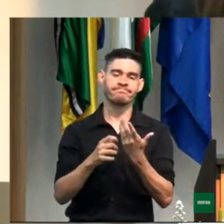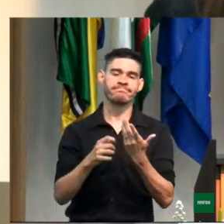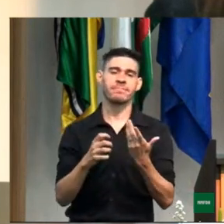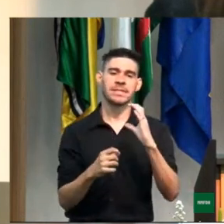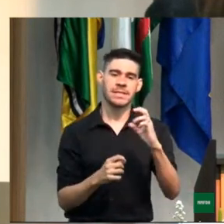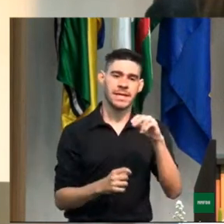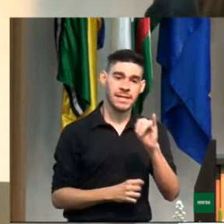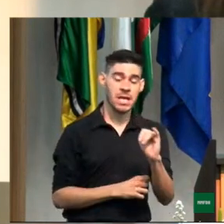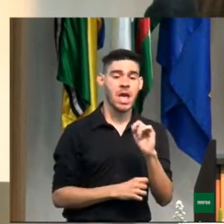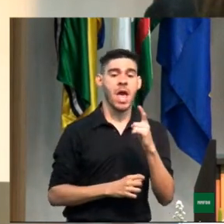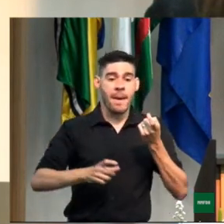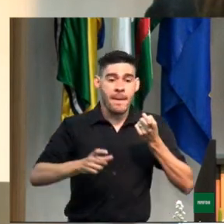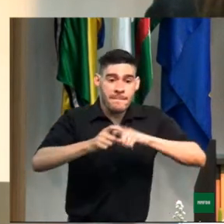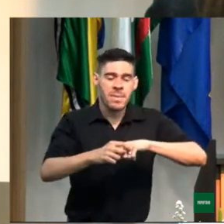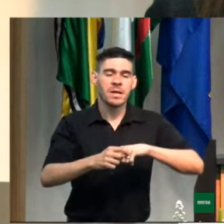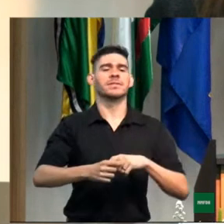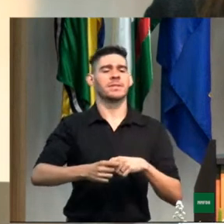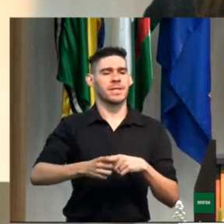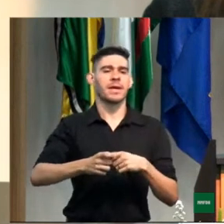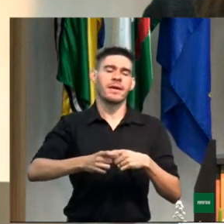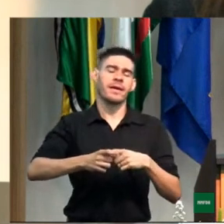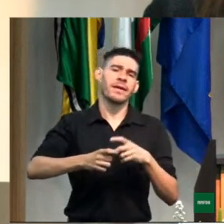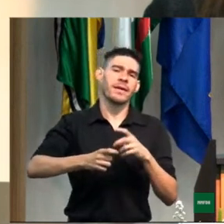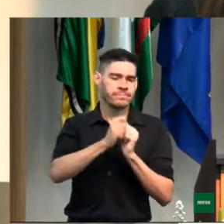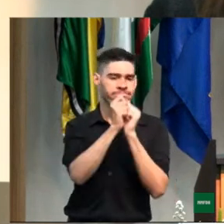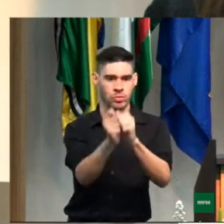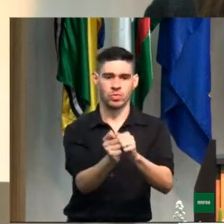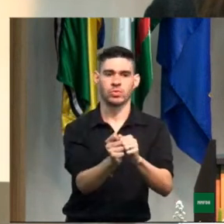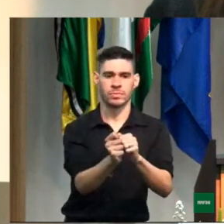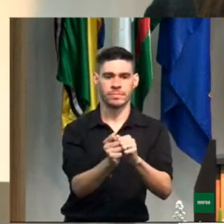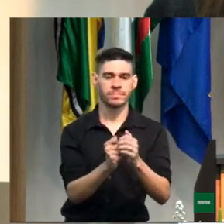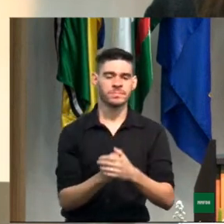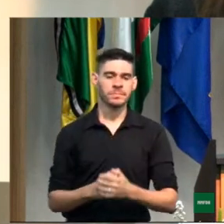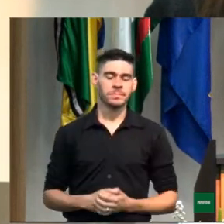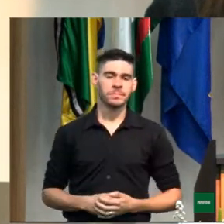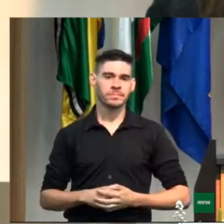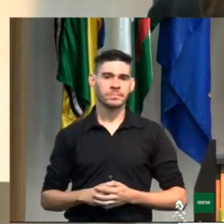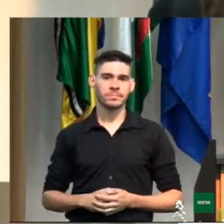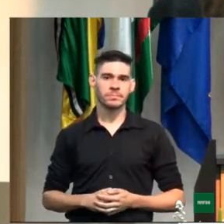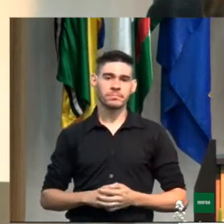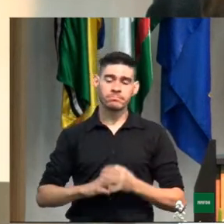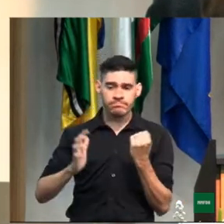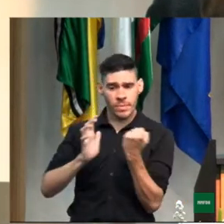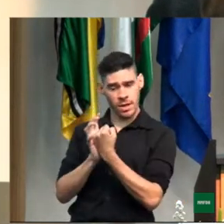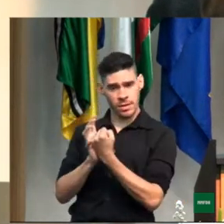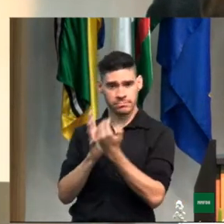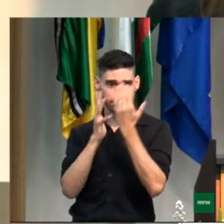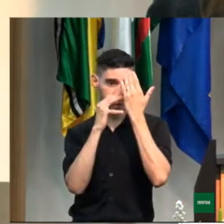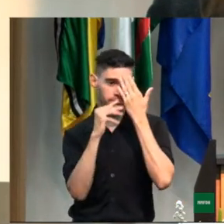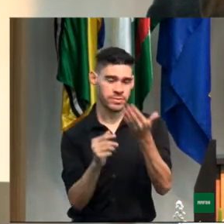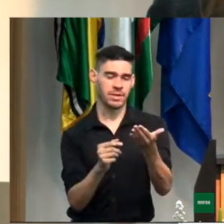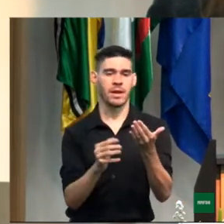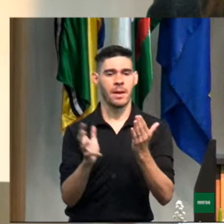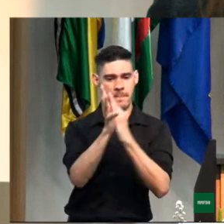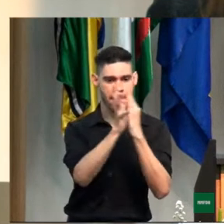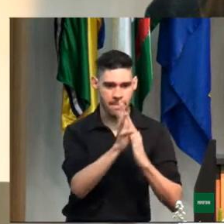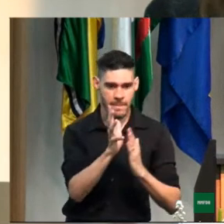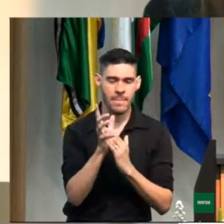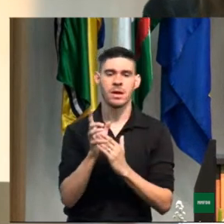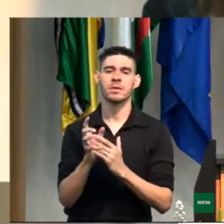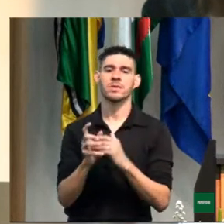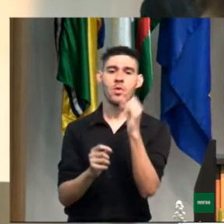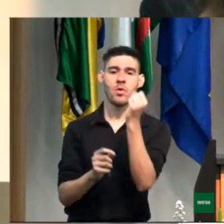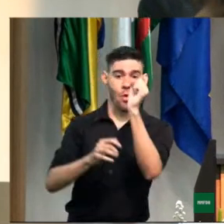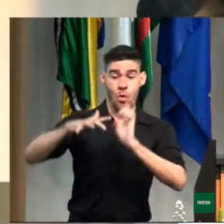parceiro que deve estar acompanhando conosco. Então, registro aqui o agradecimento, parabenizo as 8 empresas premiadas e as